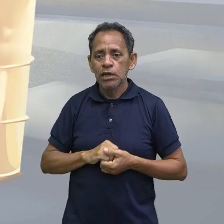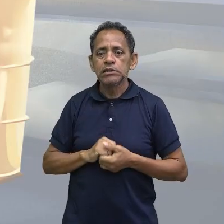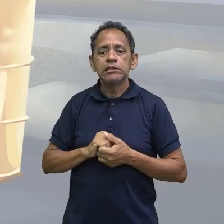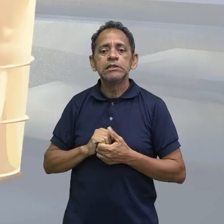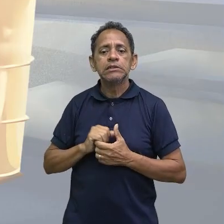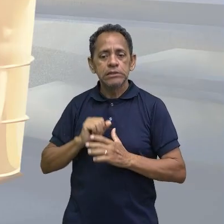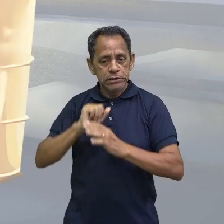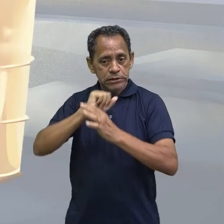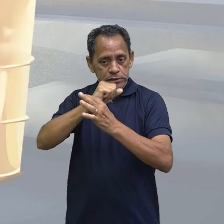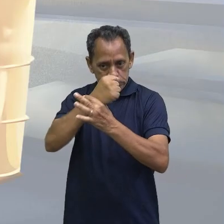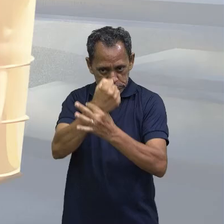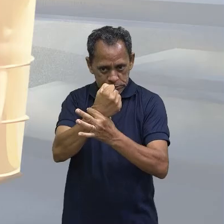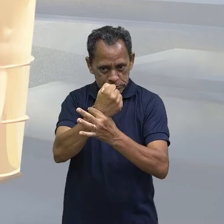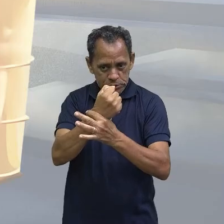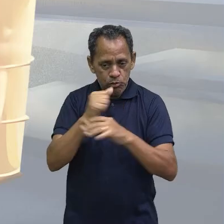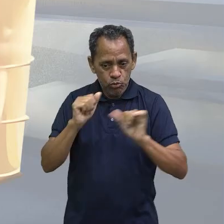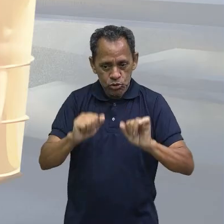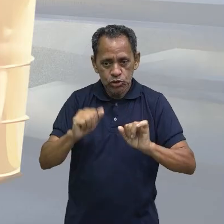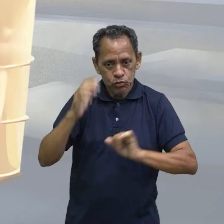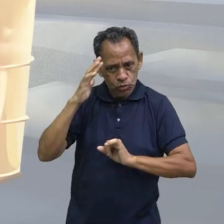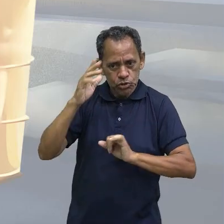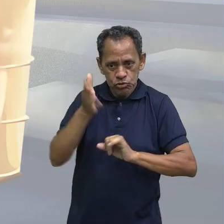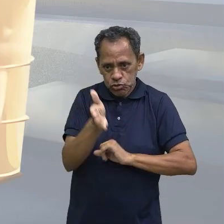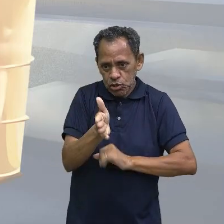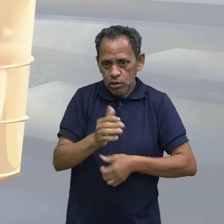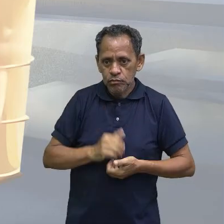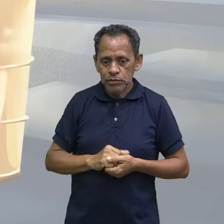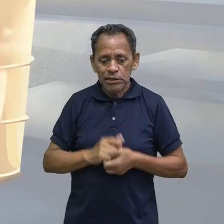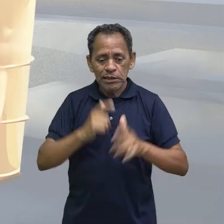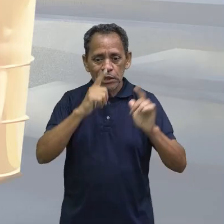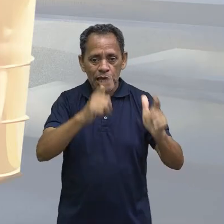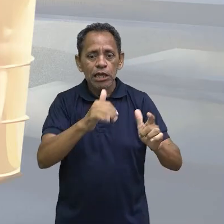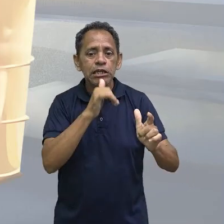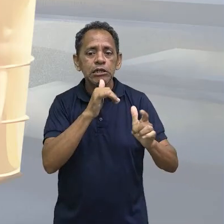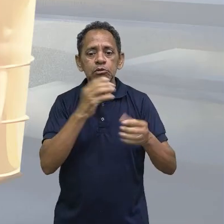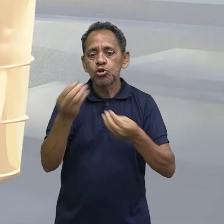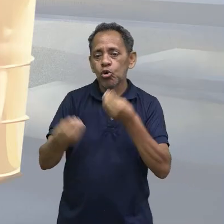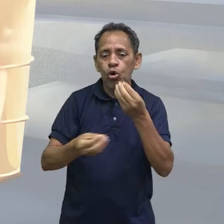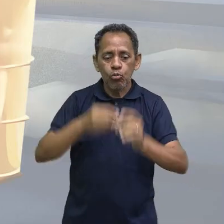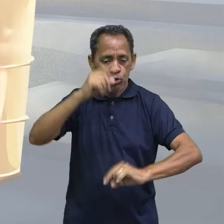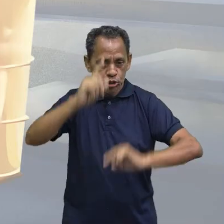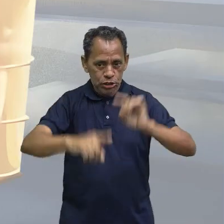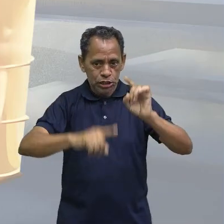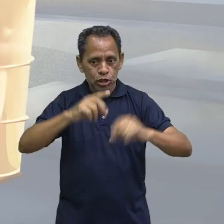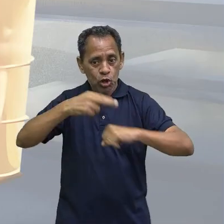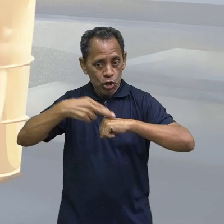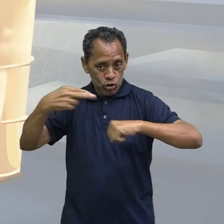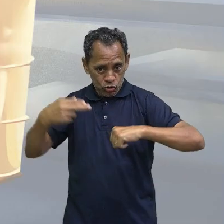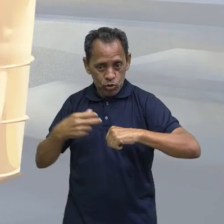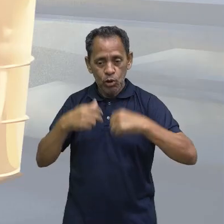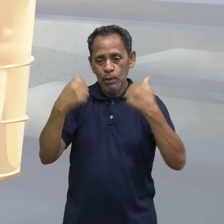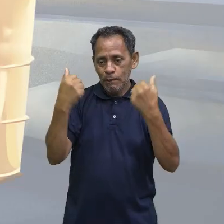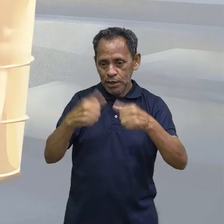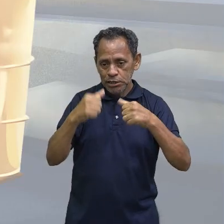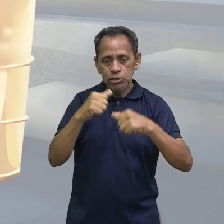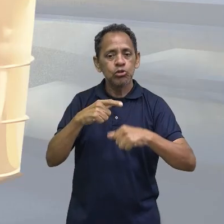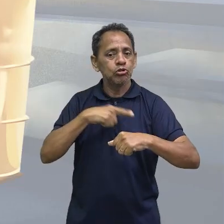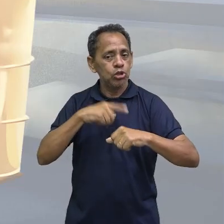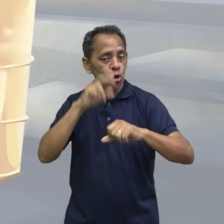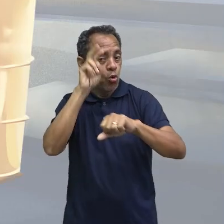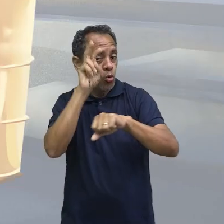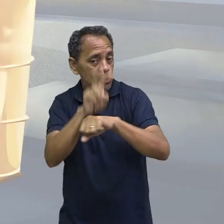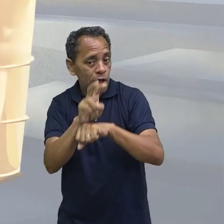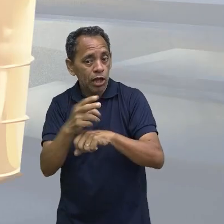segurança possível, isso aconteceu. Então, o local é um exemplo de como materiais radioativos devem ser tratados com cuidado e